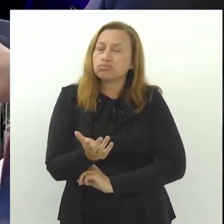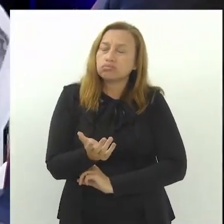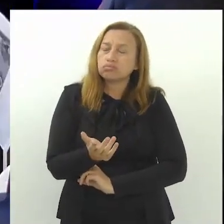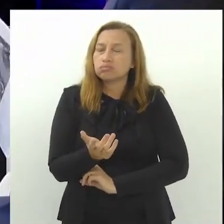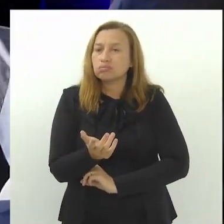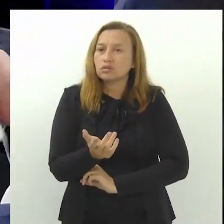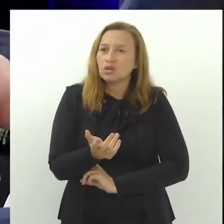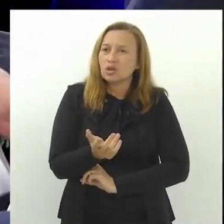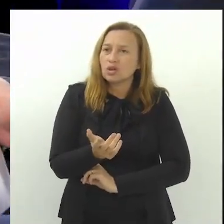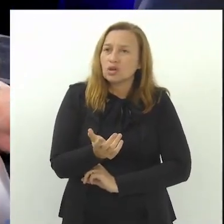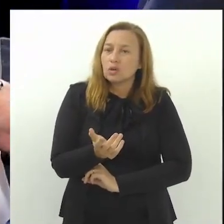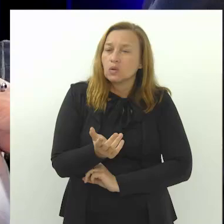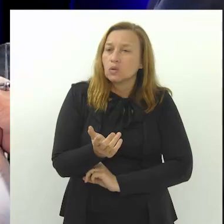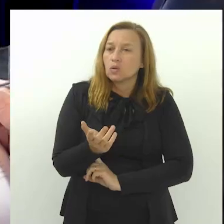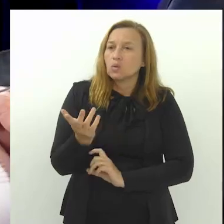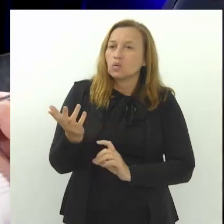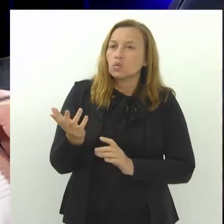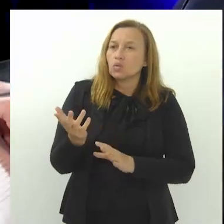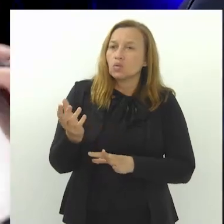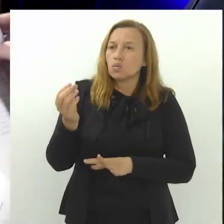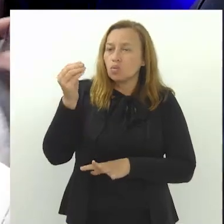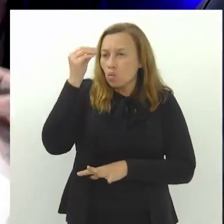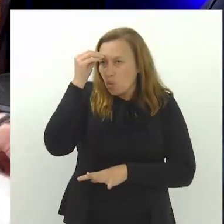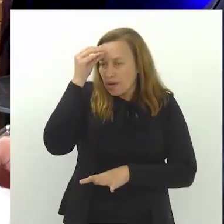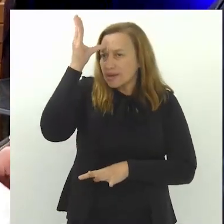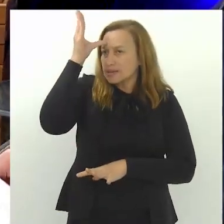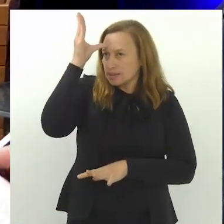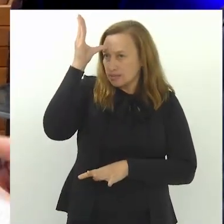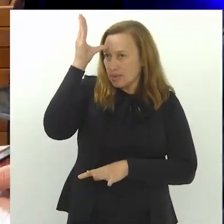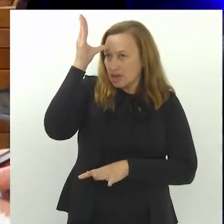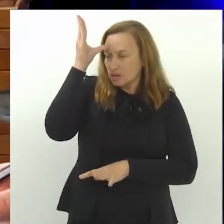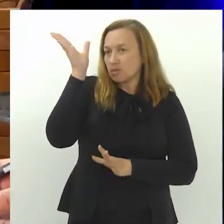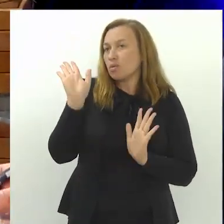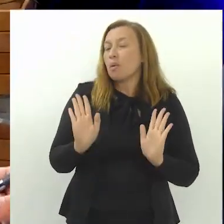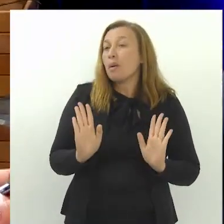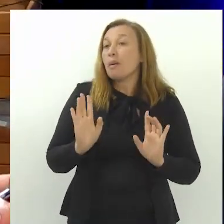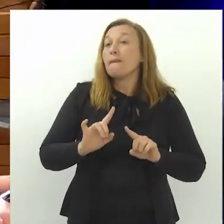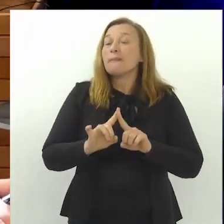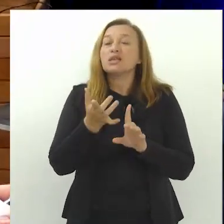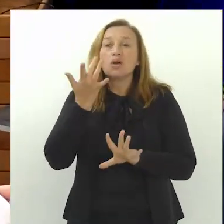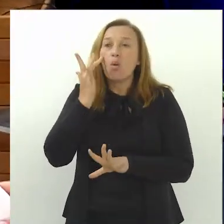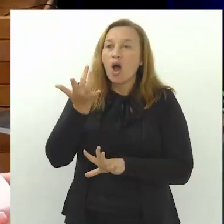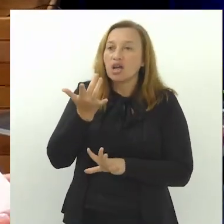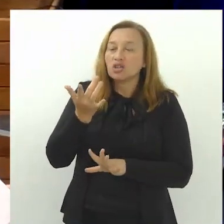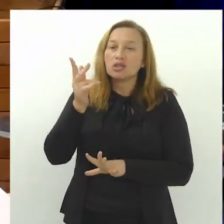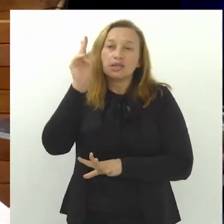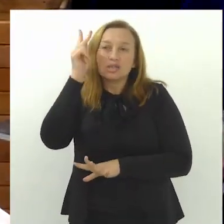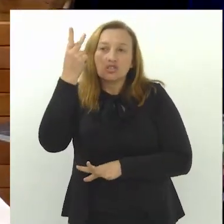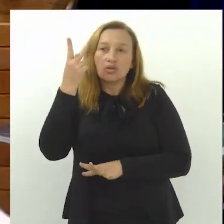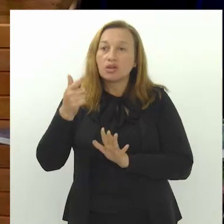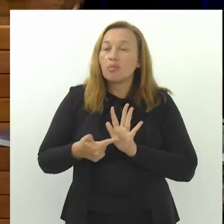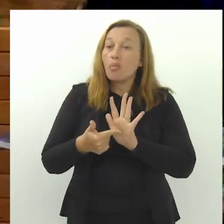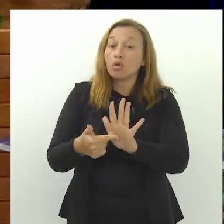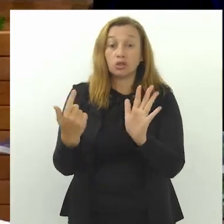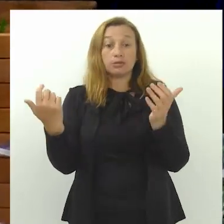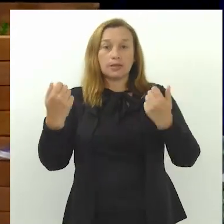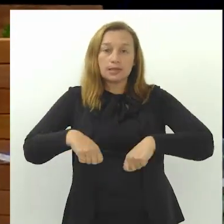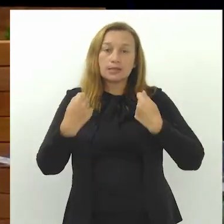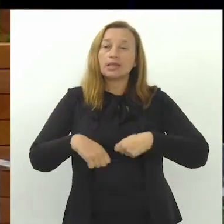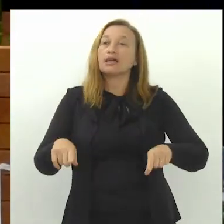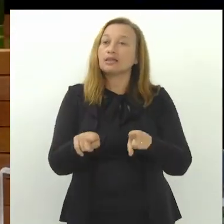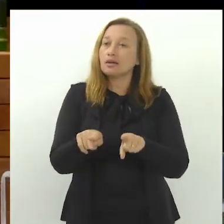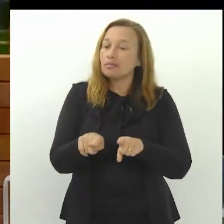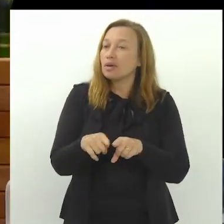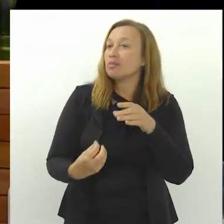uma, digamos assim, uma faculdade dos estados, uma liberalidade dos estados permitirem essa participação, mas eu acho que a história recente vem mostrando que é